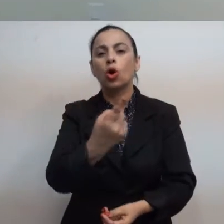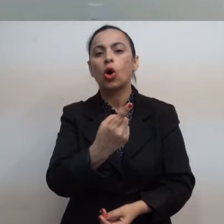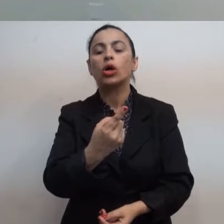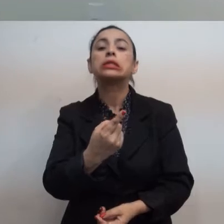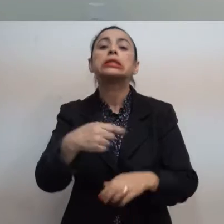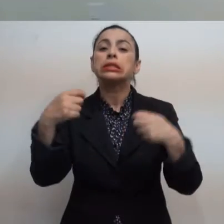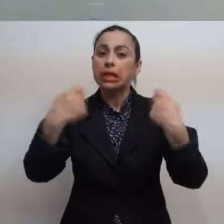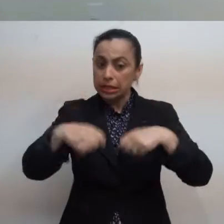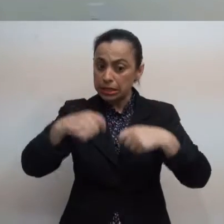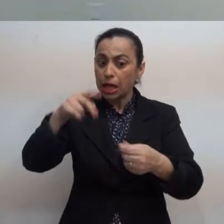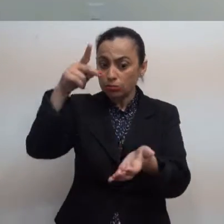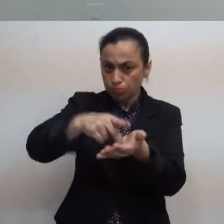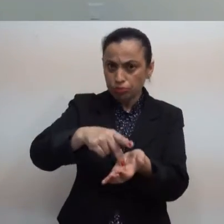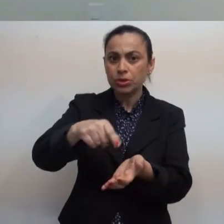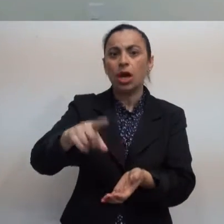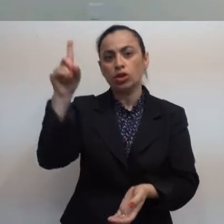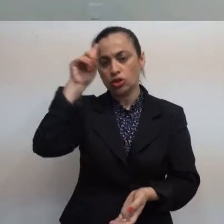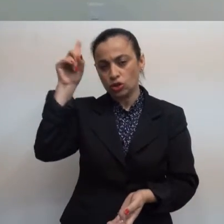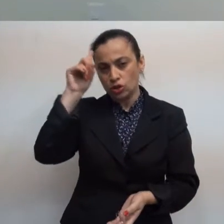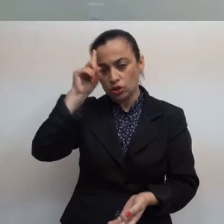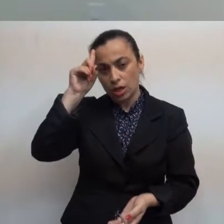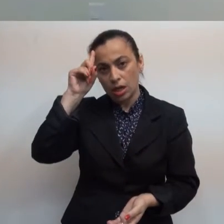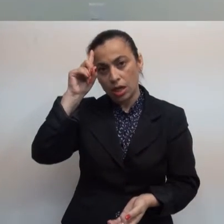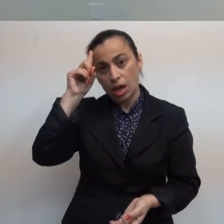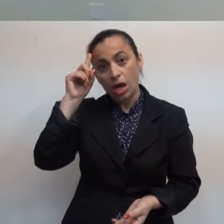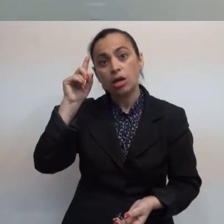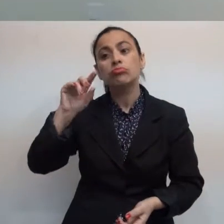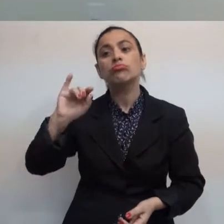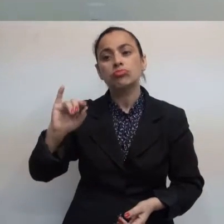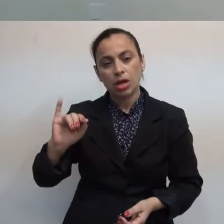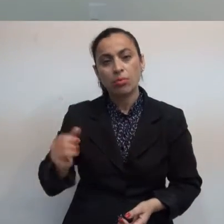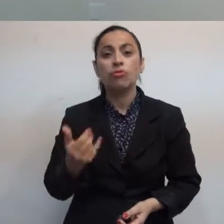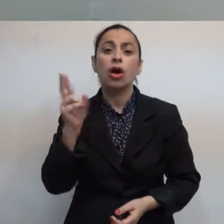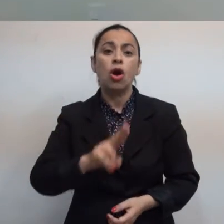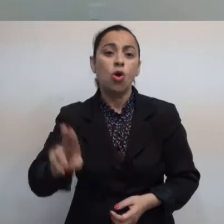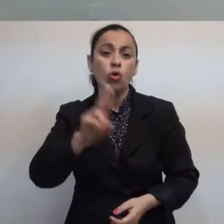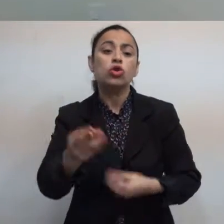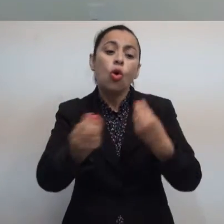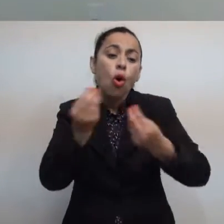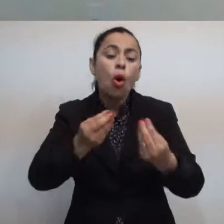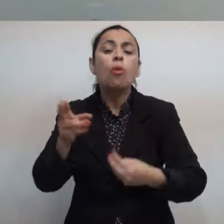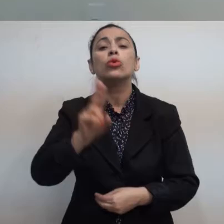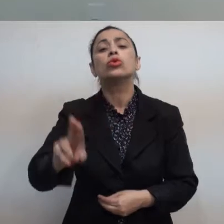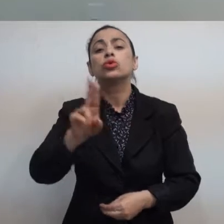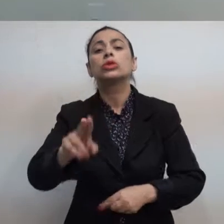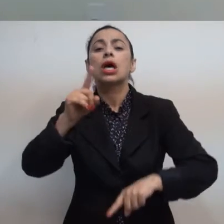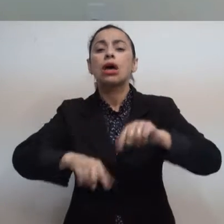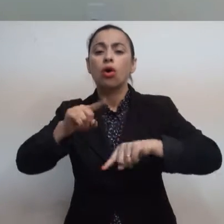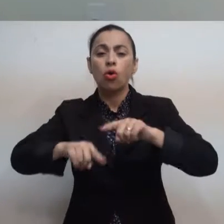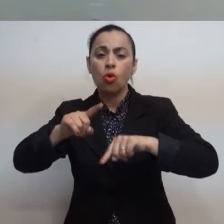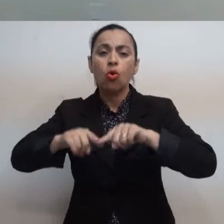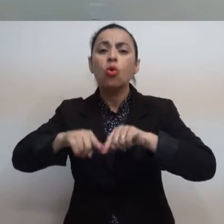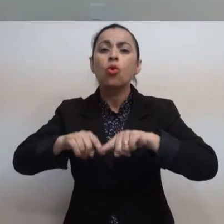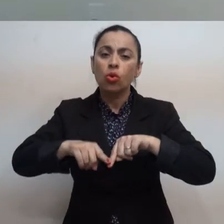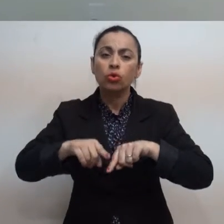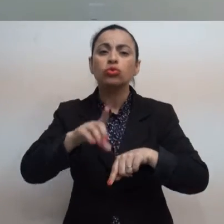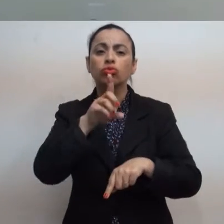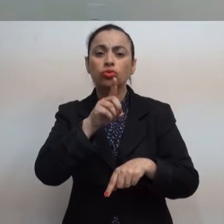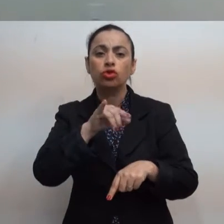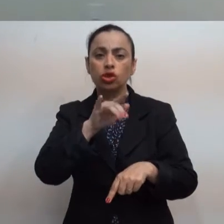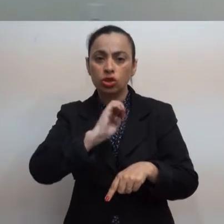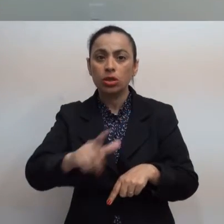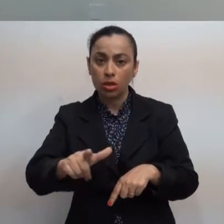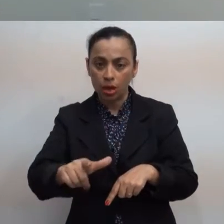as nossas necessidades reais do dia a dia, com a utilização do que nós utilizamos como